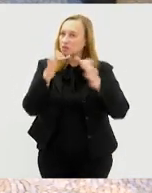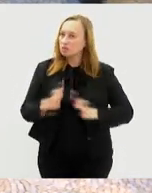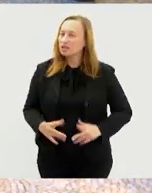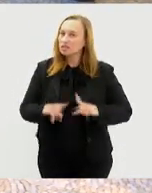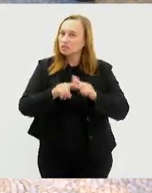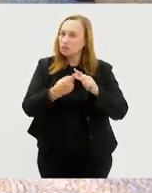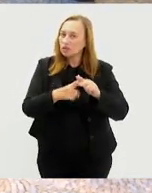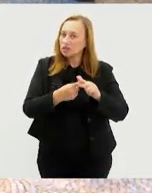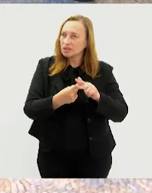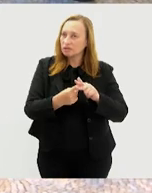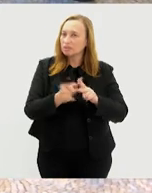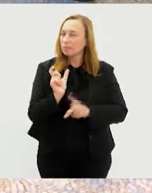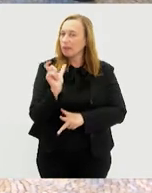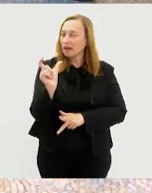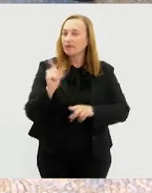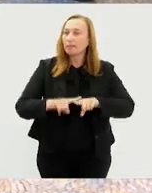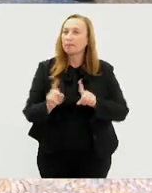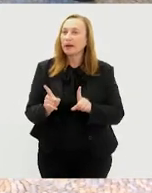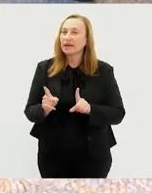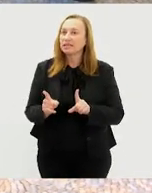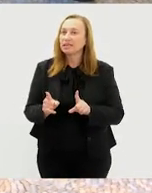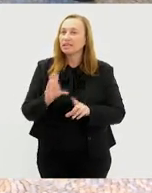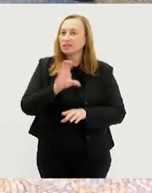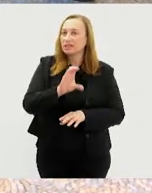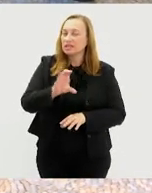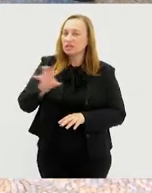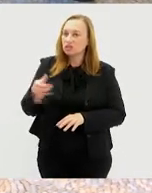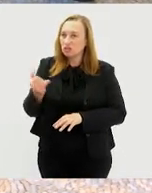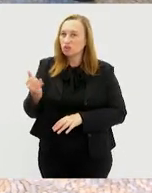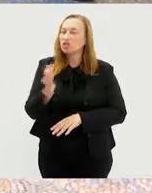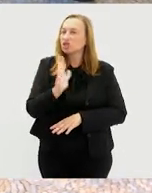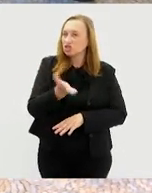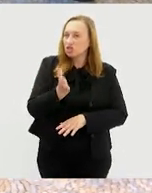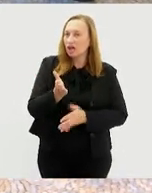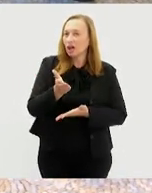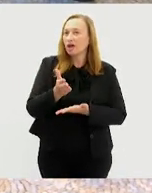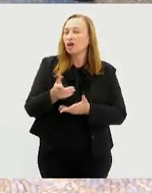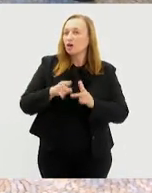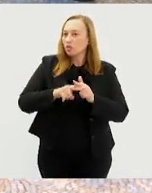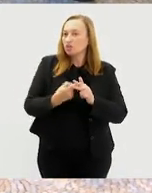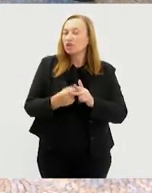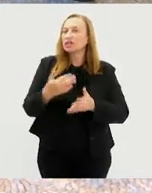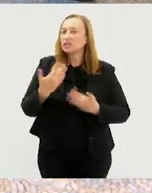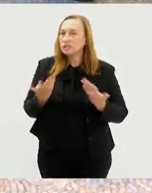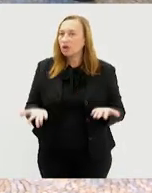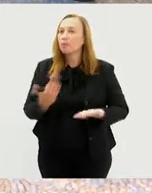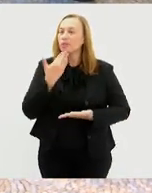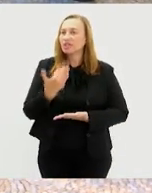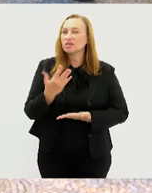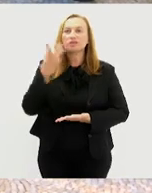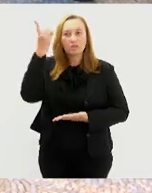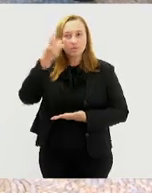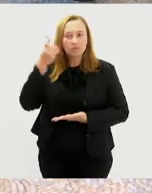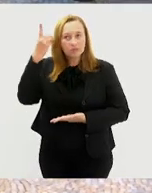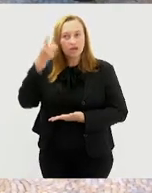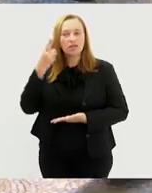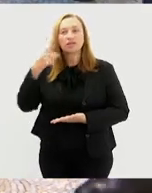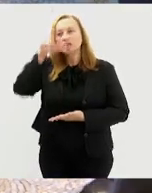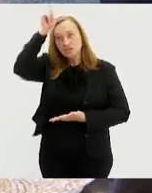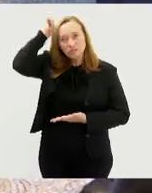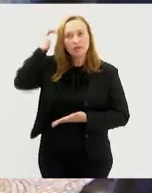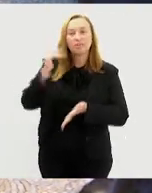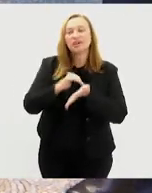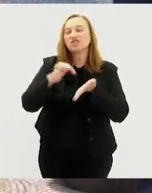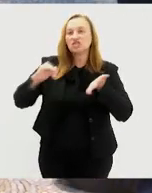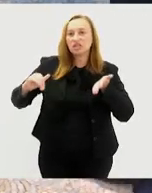nomenclatura mas isso Inclusive a ccj no seu parecer já vinha corrigindo Então gostaria de pedir ao Deputado Luiz Paulo se ele poderia retirar E